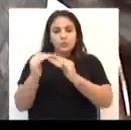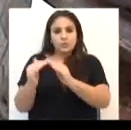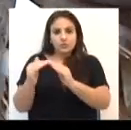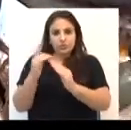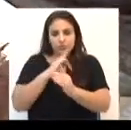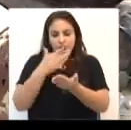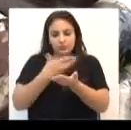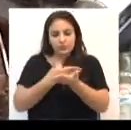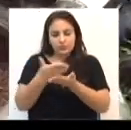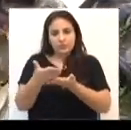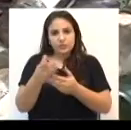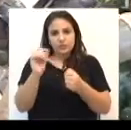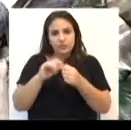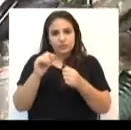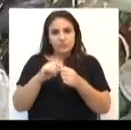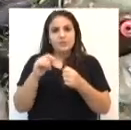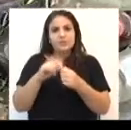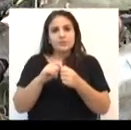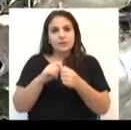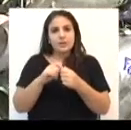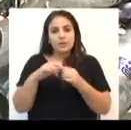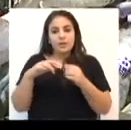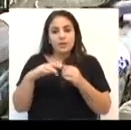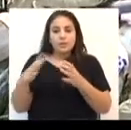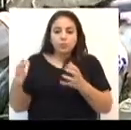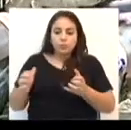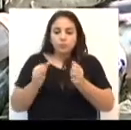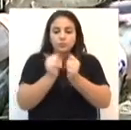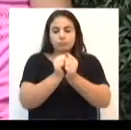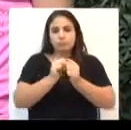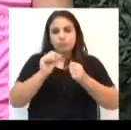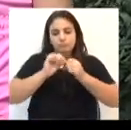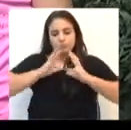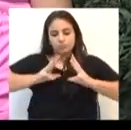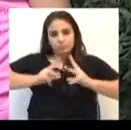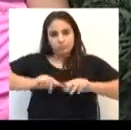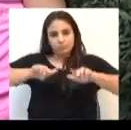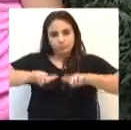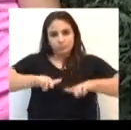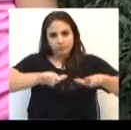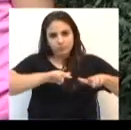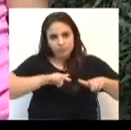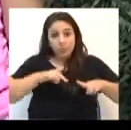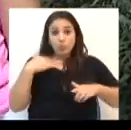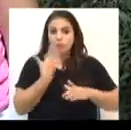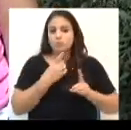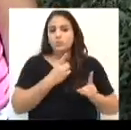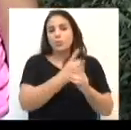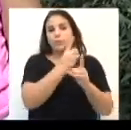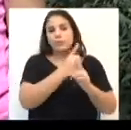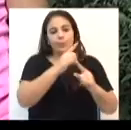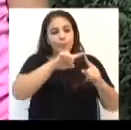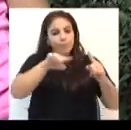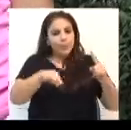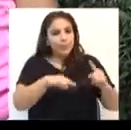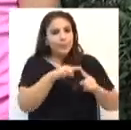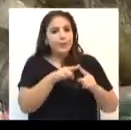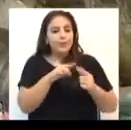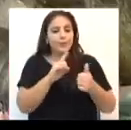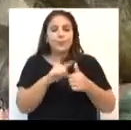a iniciativa de realizar um mutirão para a limpeza do local. Nós encontramos pneus, TV